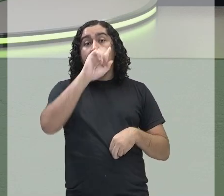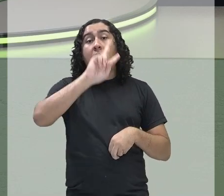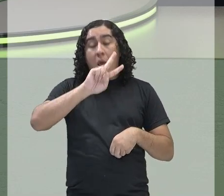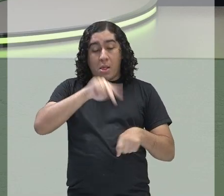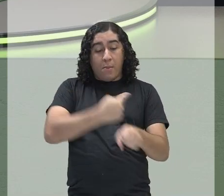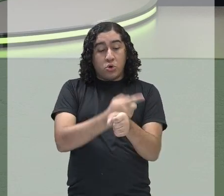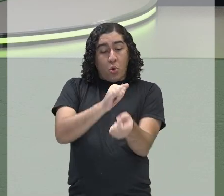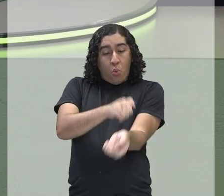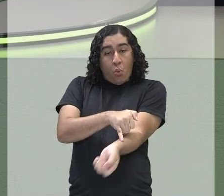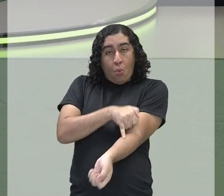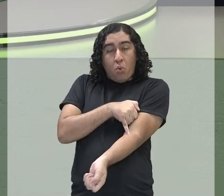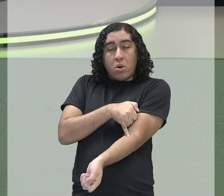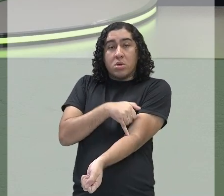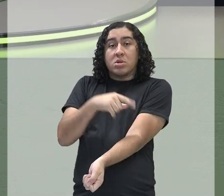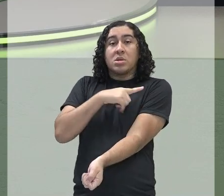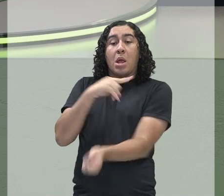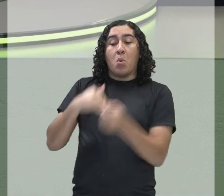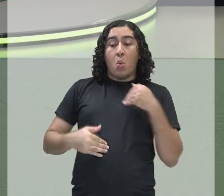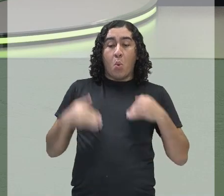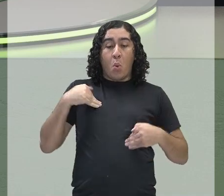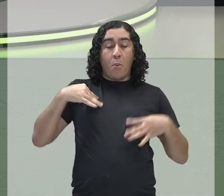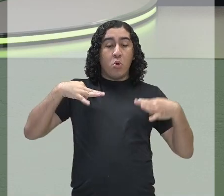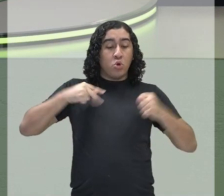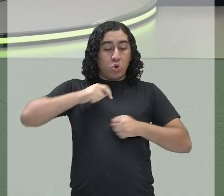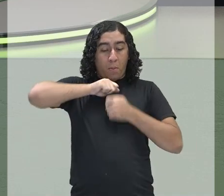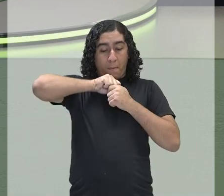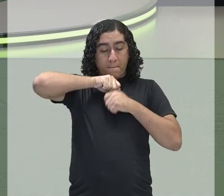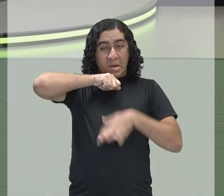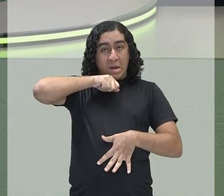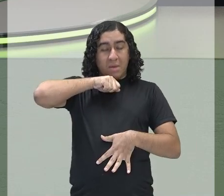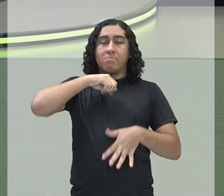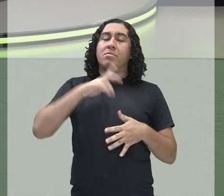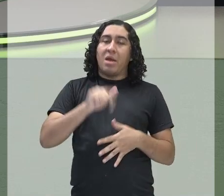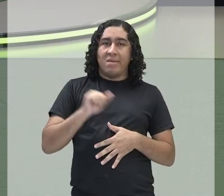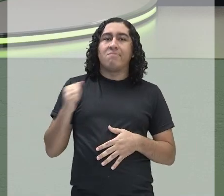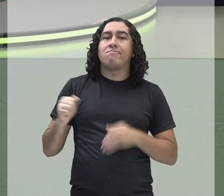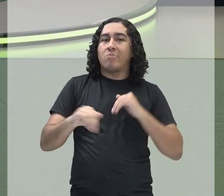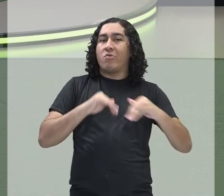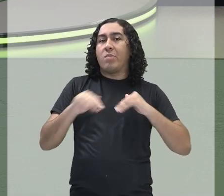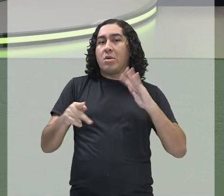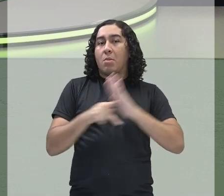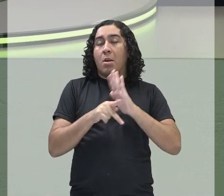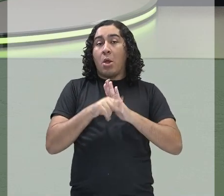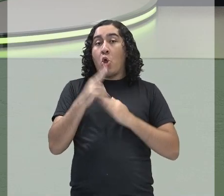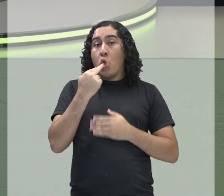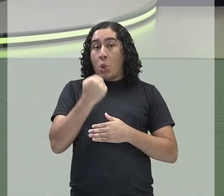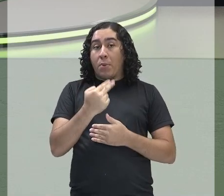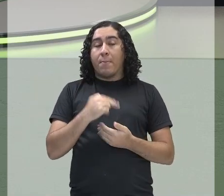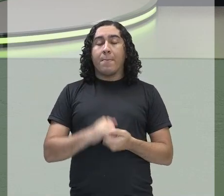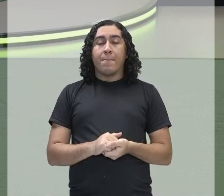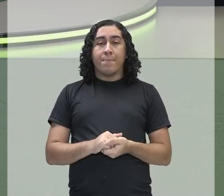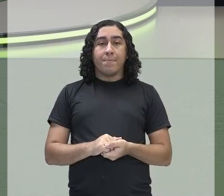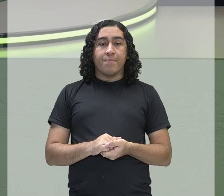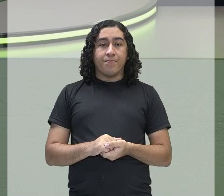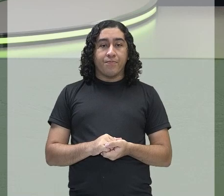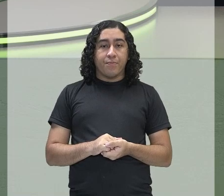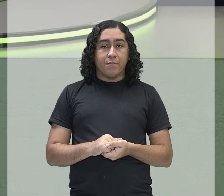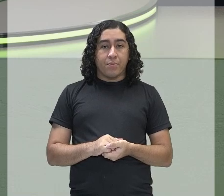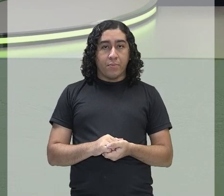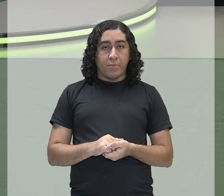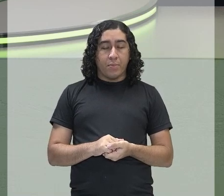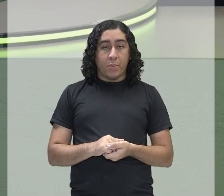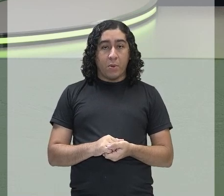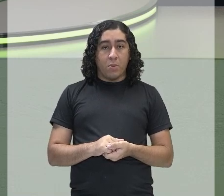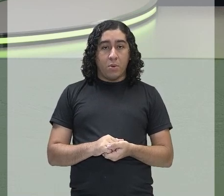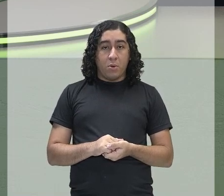nosso corpo, né? Então, é a via que a gente tem para realizar esse movimento, né? Ele vai levando os nutrientes. Tá bom? E aí aqui